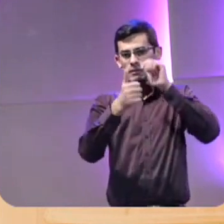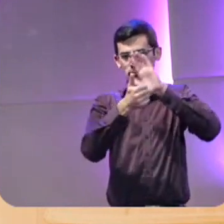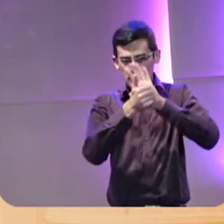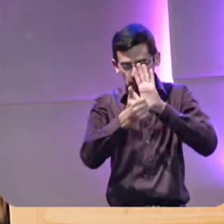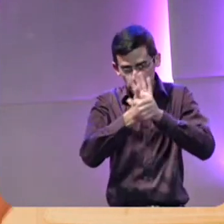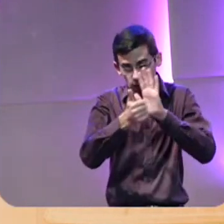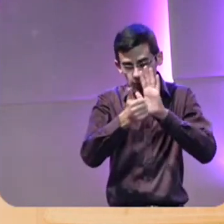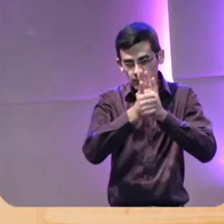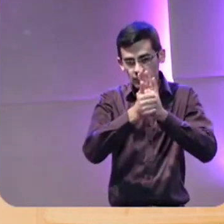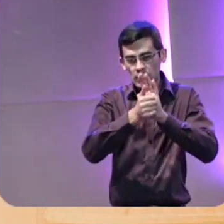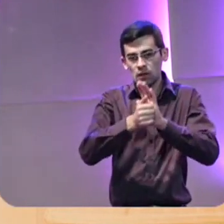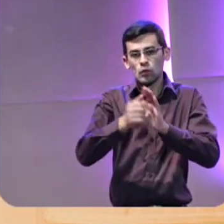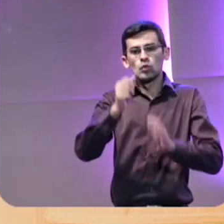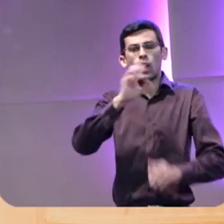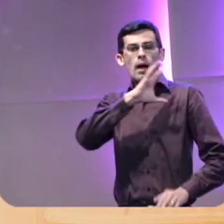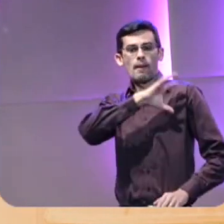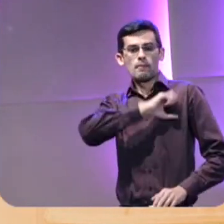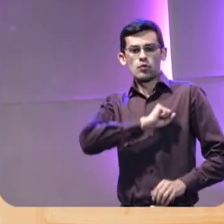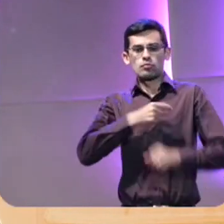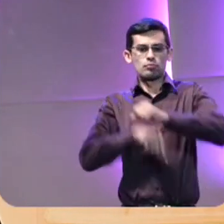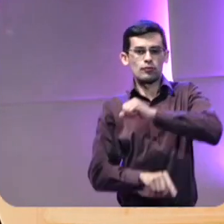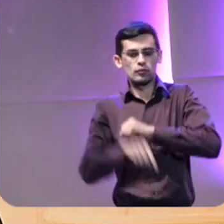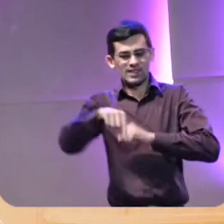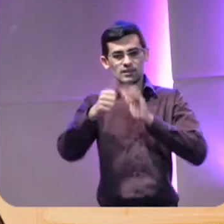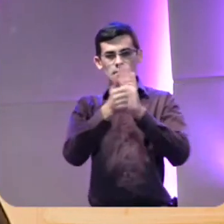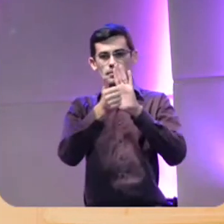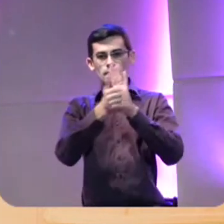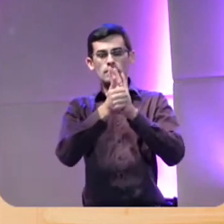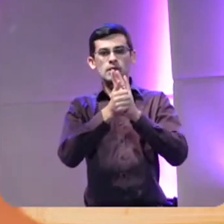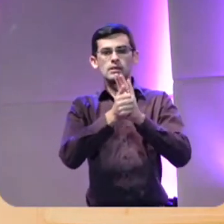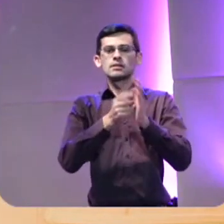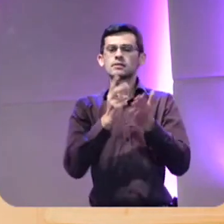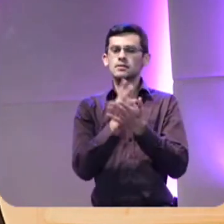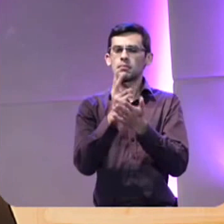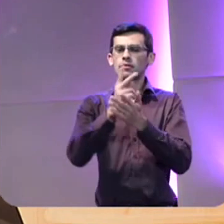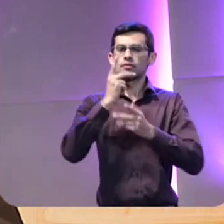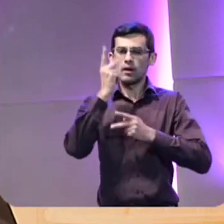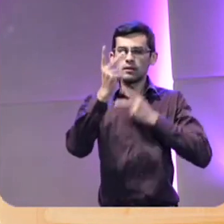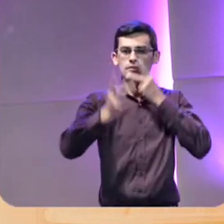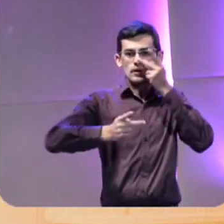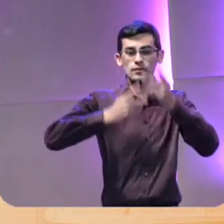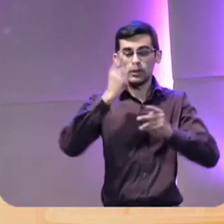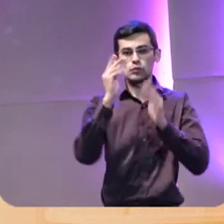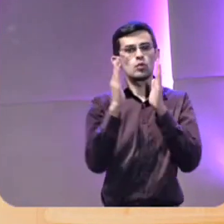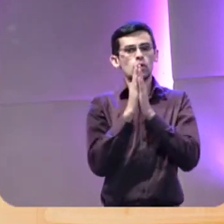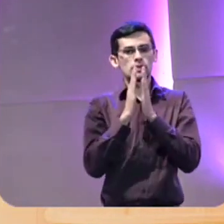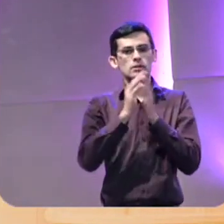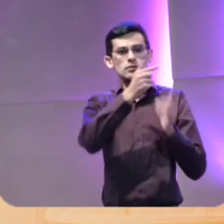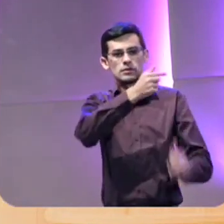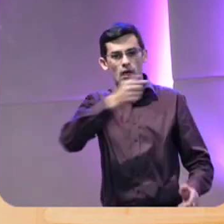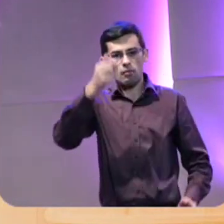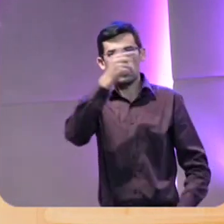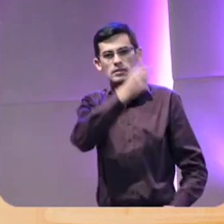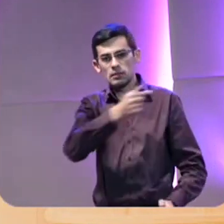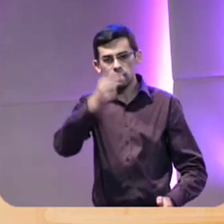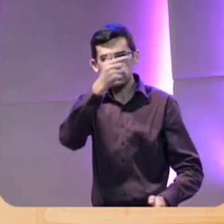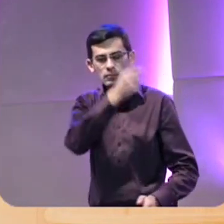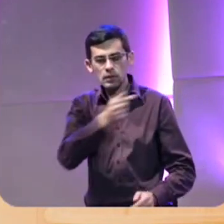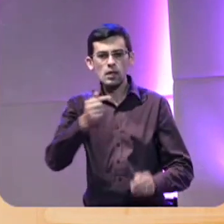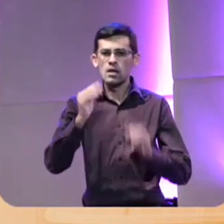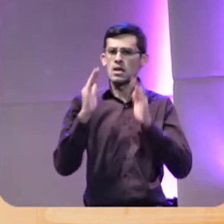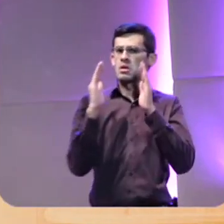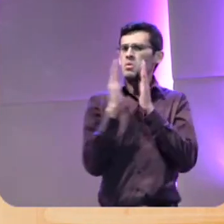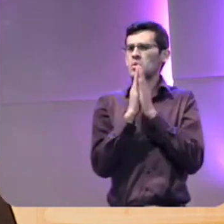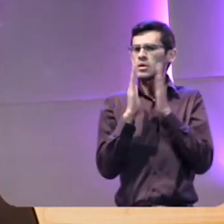o pessoal que participa desses grupos aqui na igreja repetem essa oração cada semana. Mas eu acho que essa